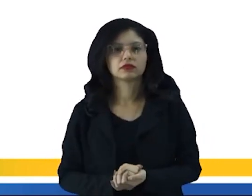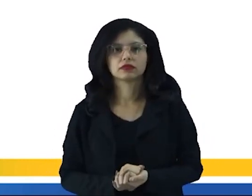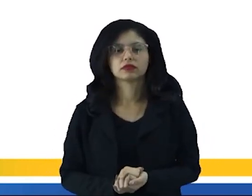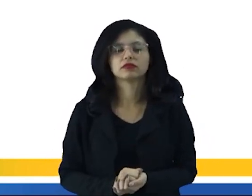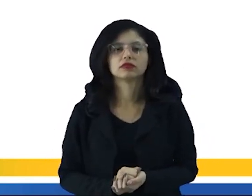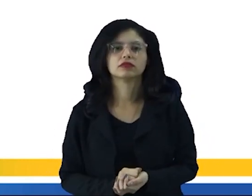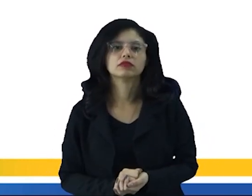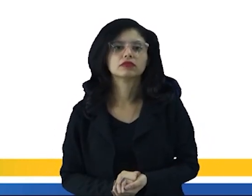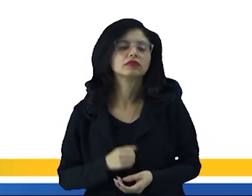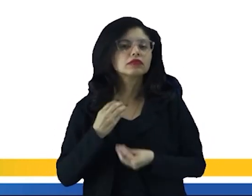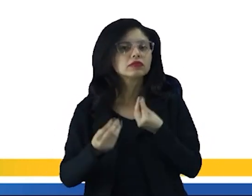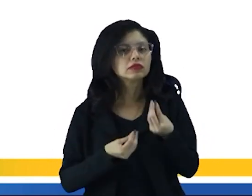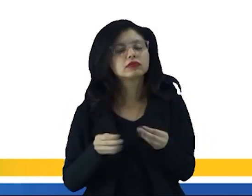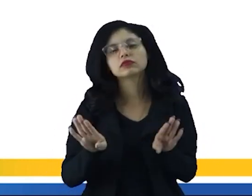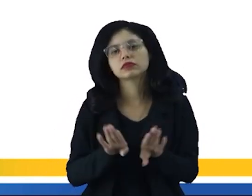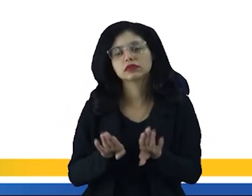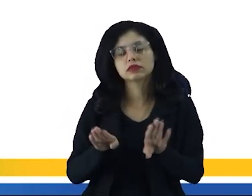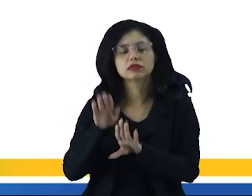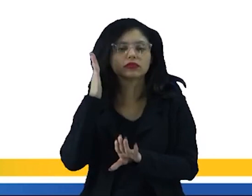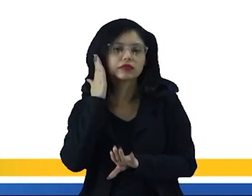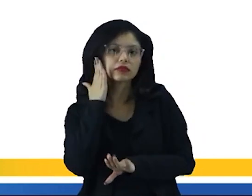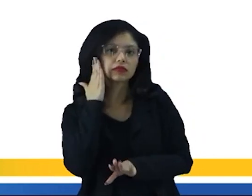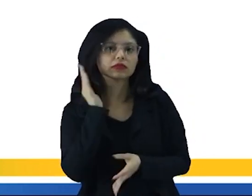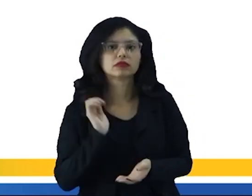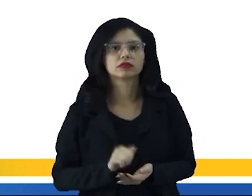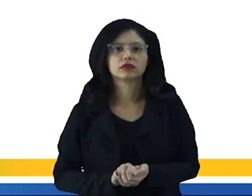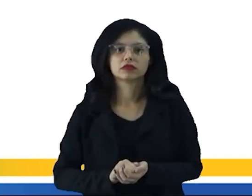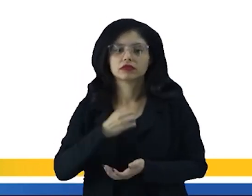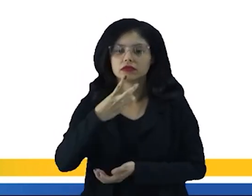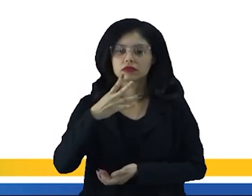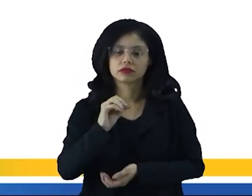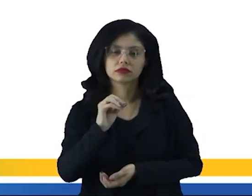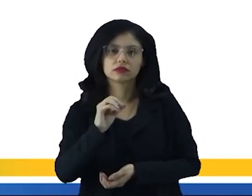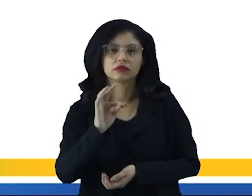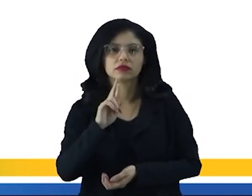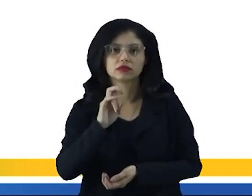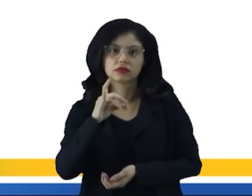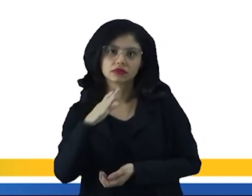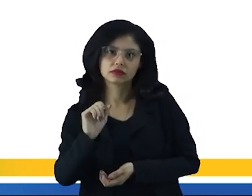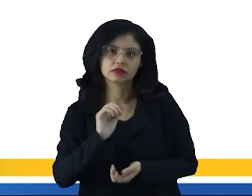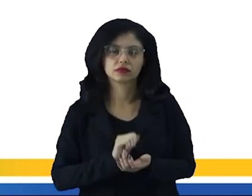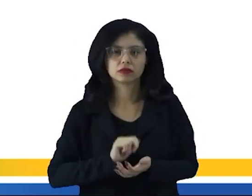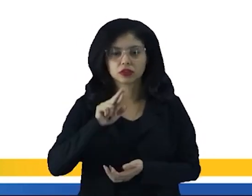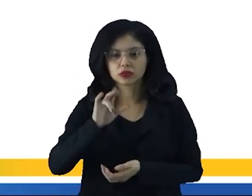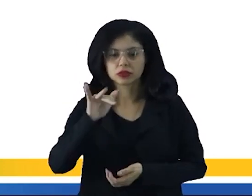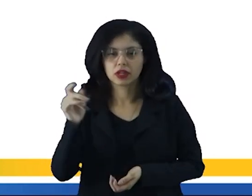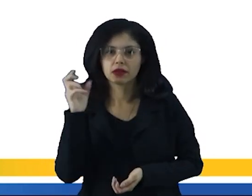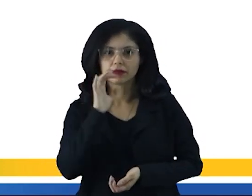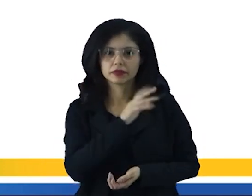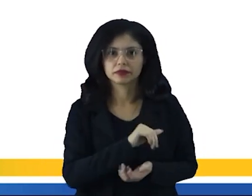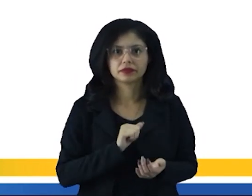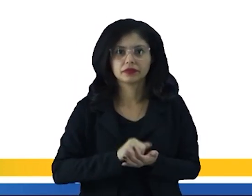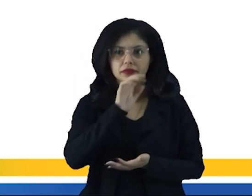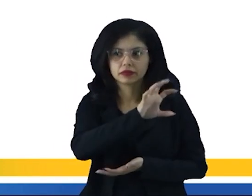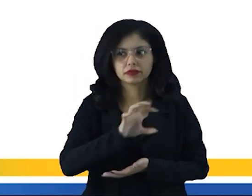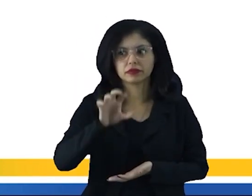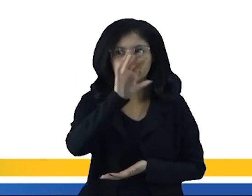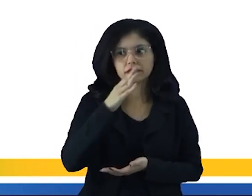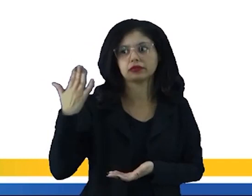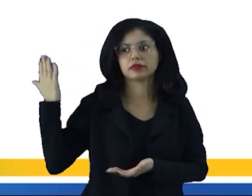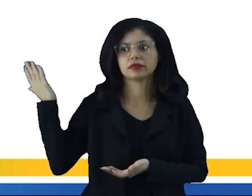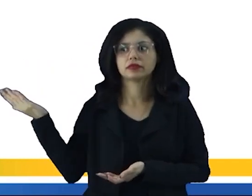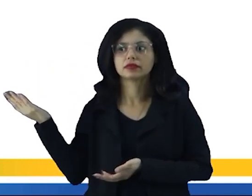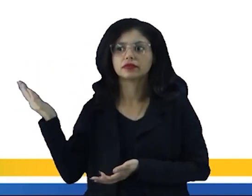graus norte. Compreende então uma zona de 30 graus de latitude intertropical, úmida e quente. Vamos ver no mapa então? Olha